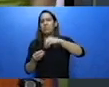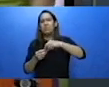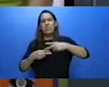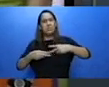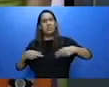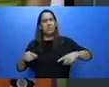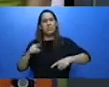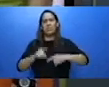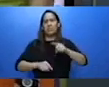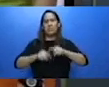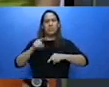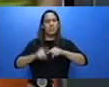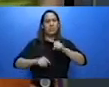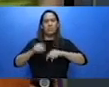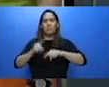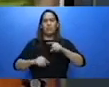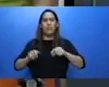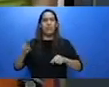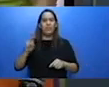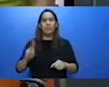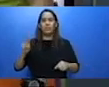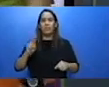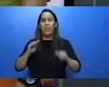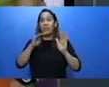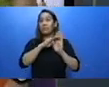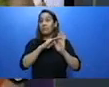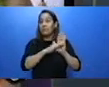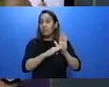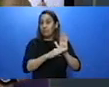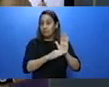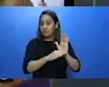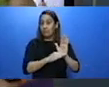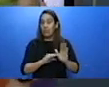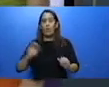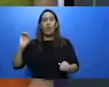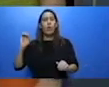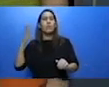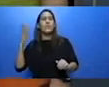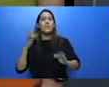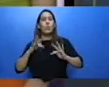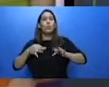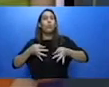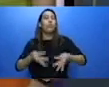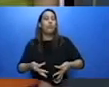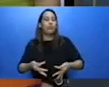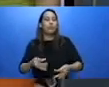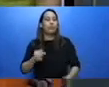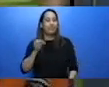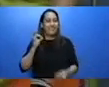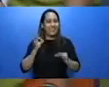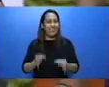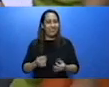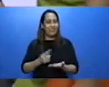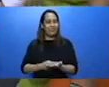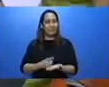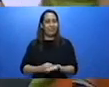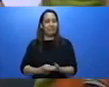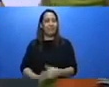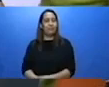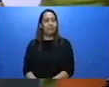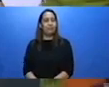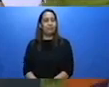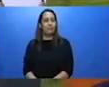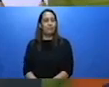usaram, quais foram as etapas, o que aconteceu no final, combinado?